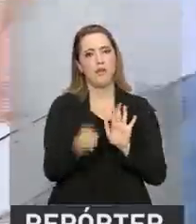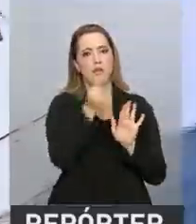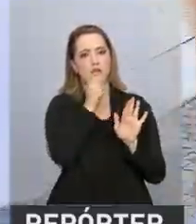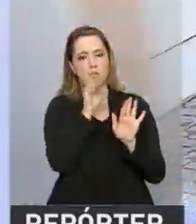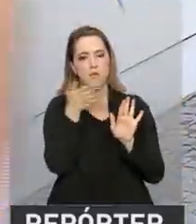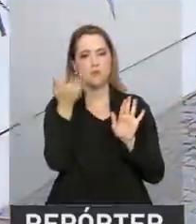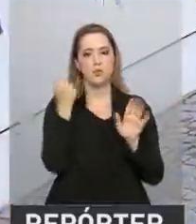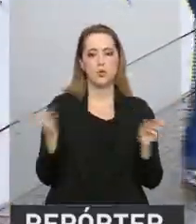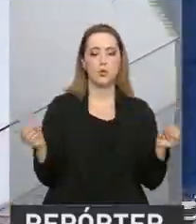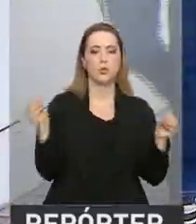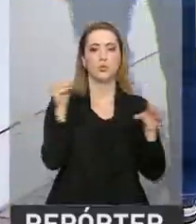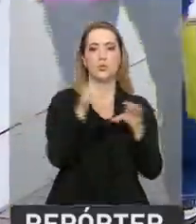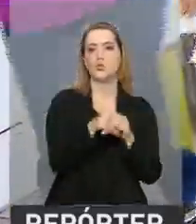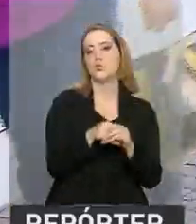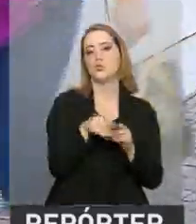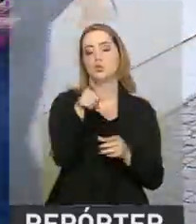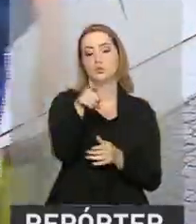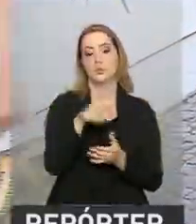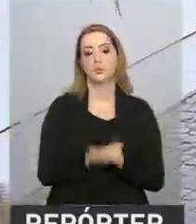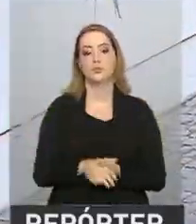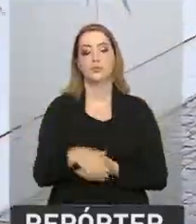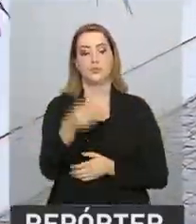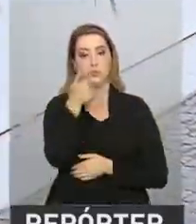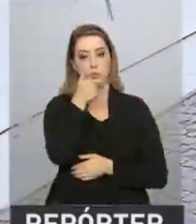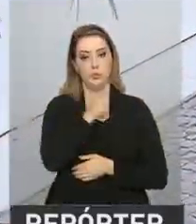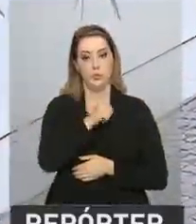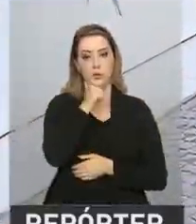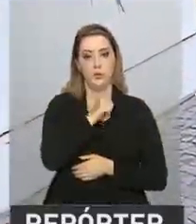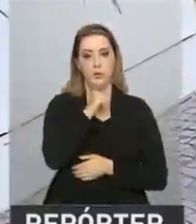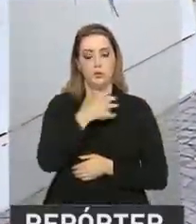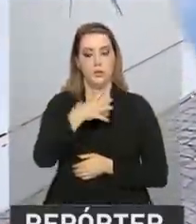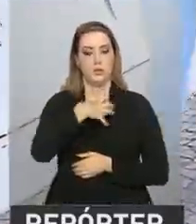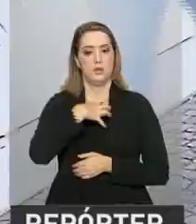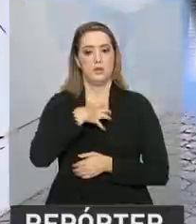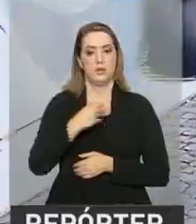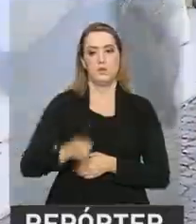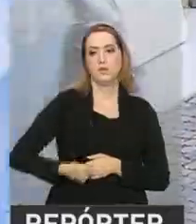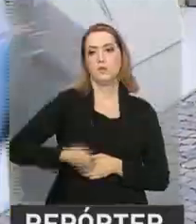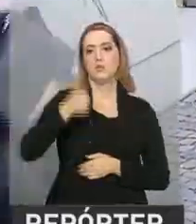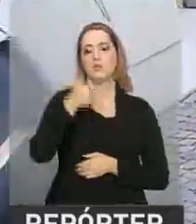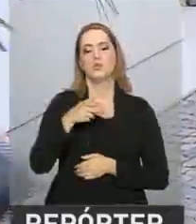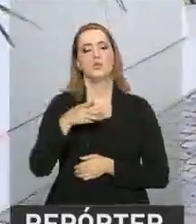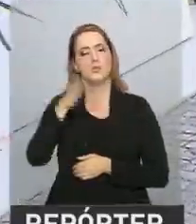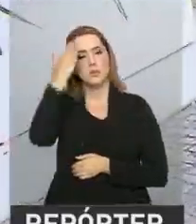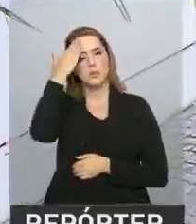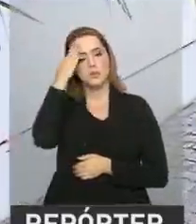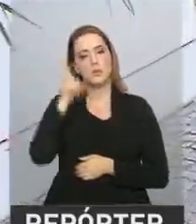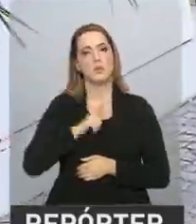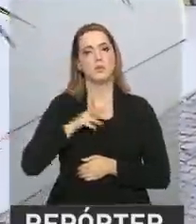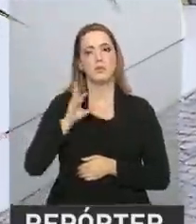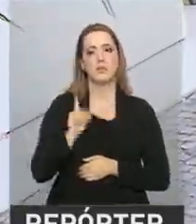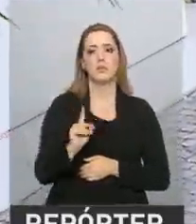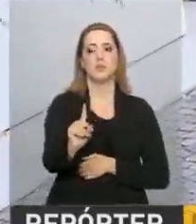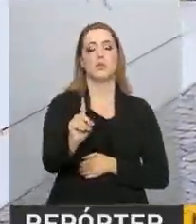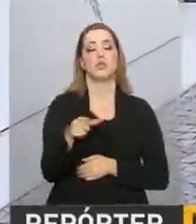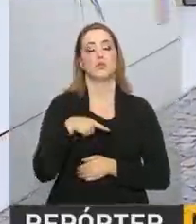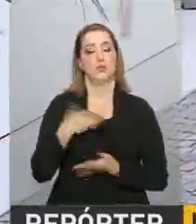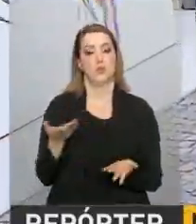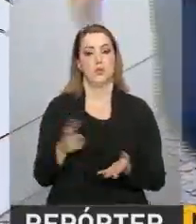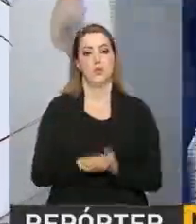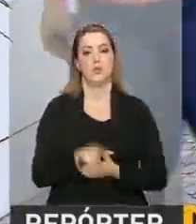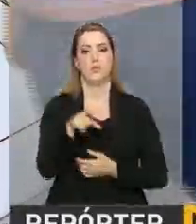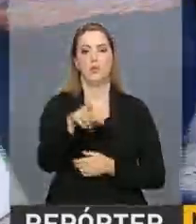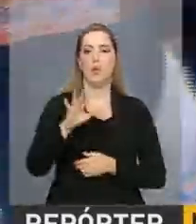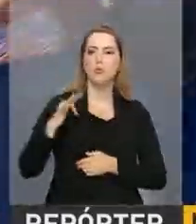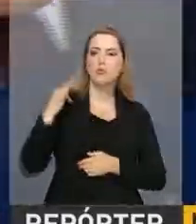é microempreendedora e se sente mais segura por saber que terá direito ao benefício quando se aposentar. Mais tarde, quando eu não puder mais